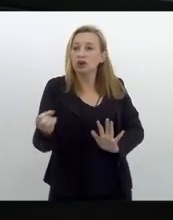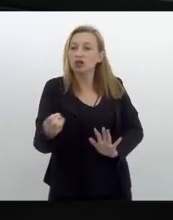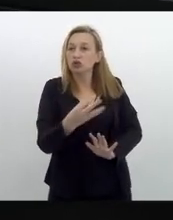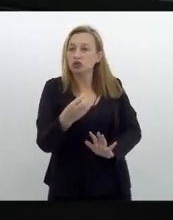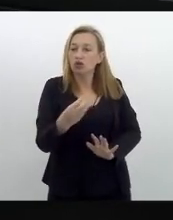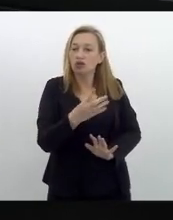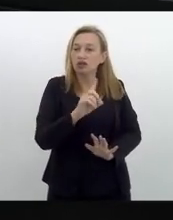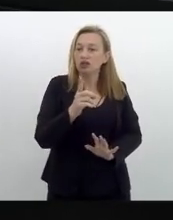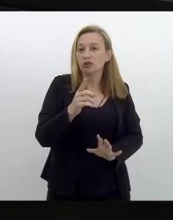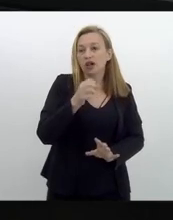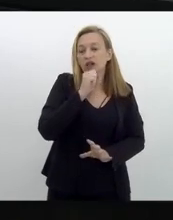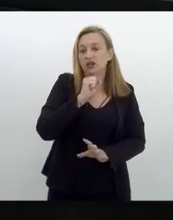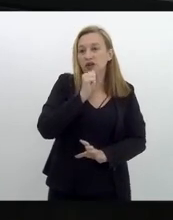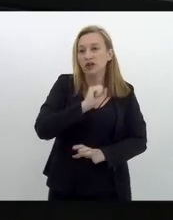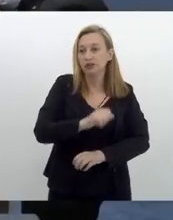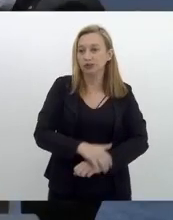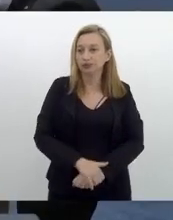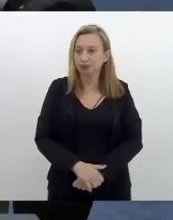antigos.